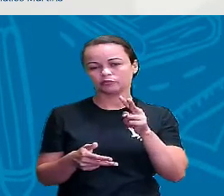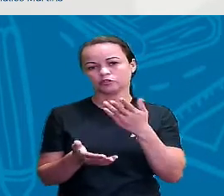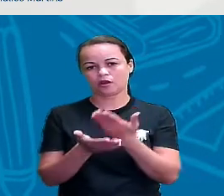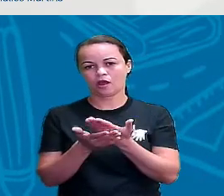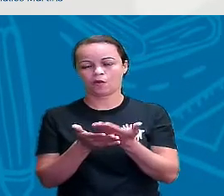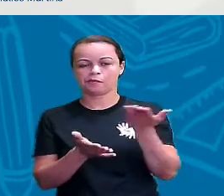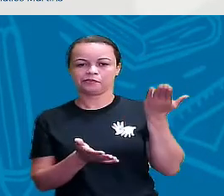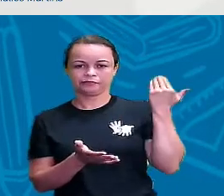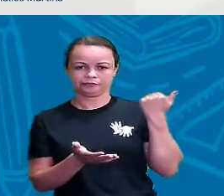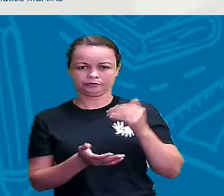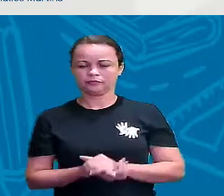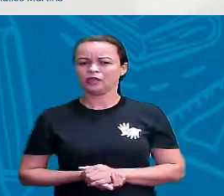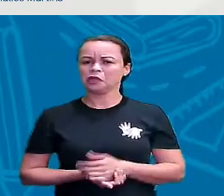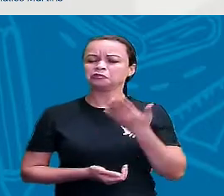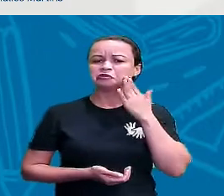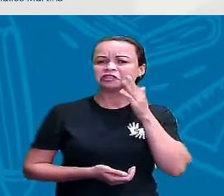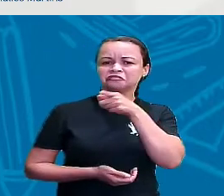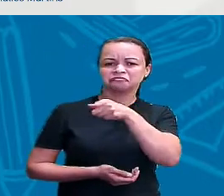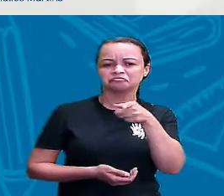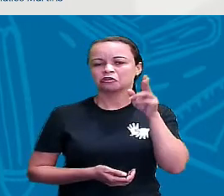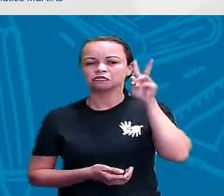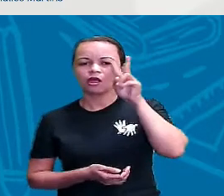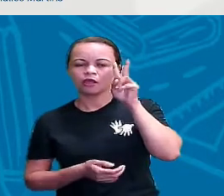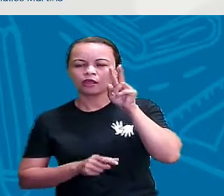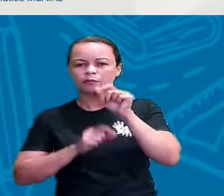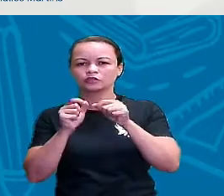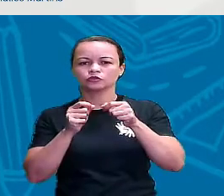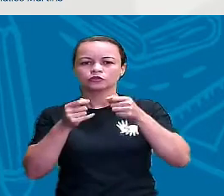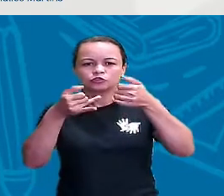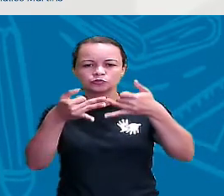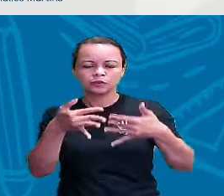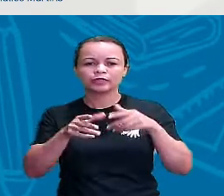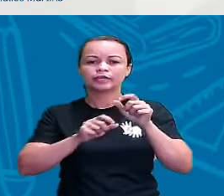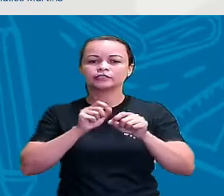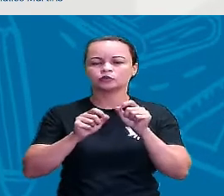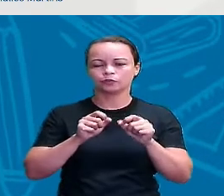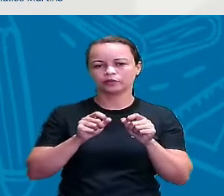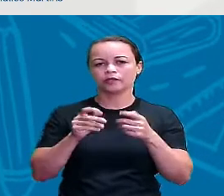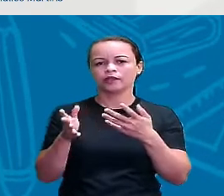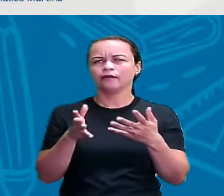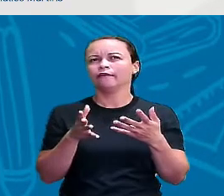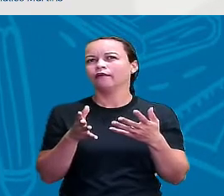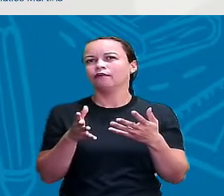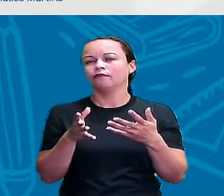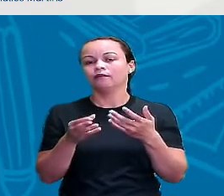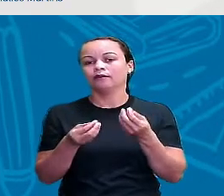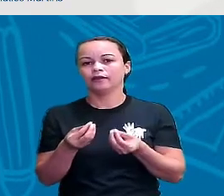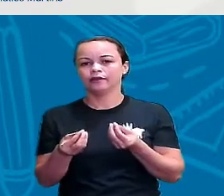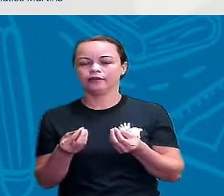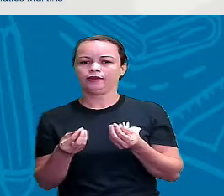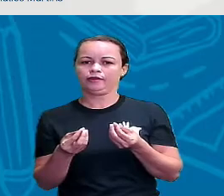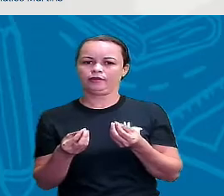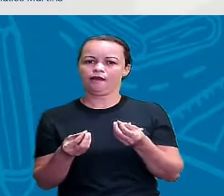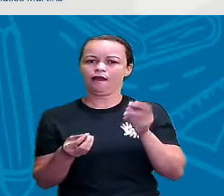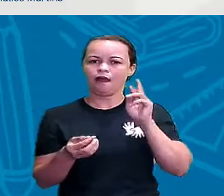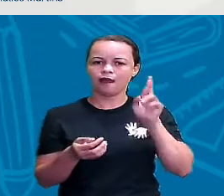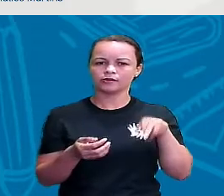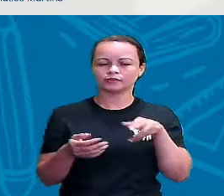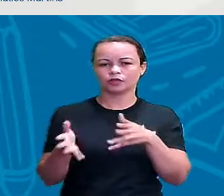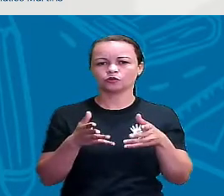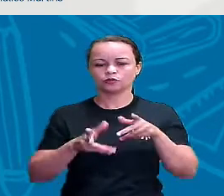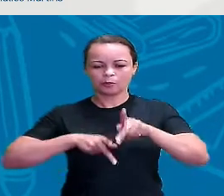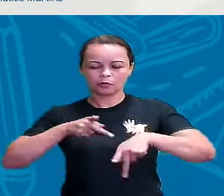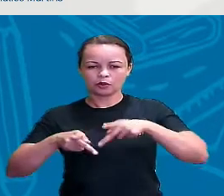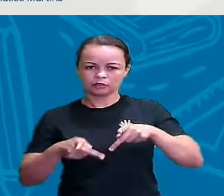vocês lembram, na aula passada, uma das coisas que eu falei foi exatamente que a razão da população